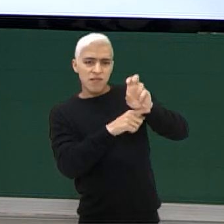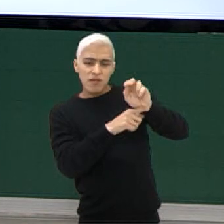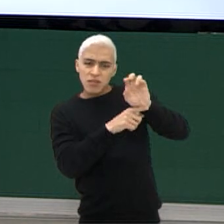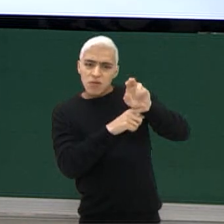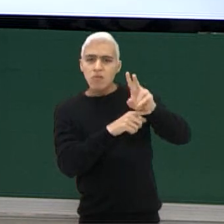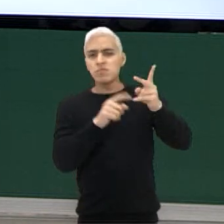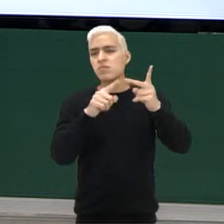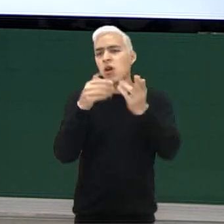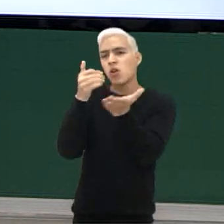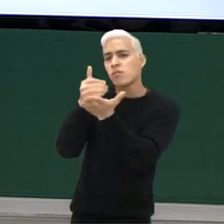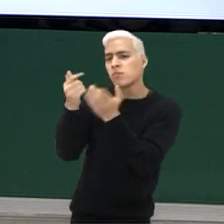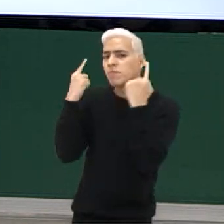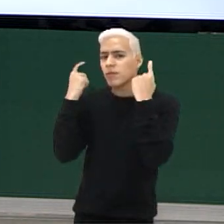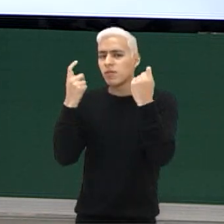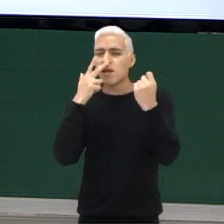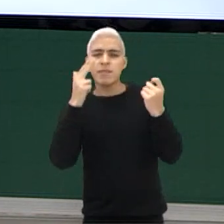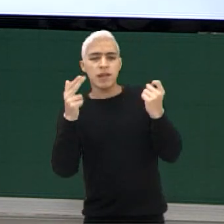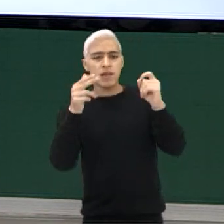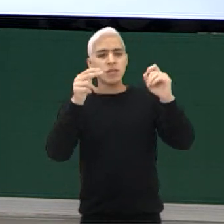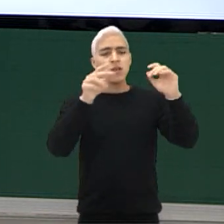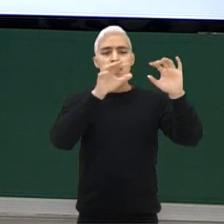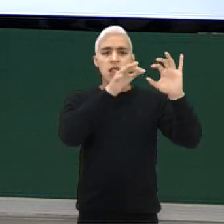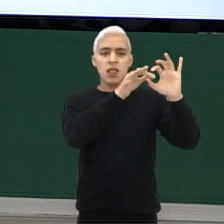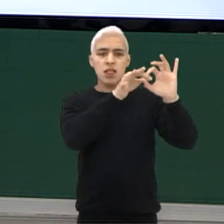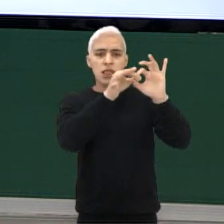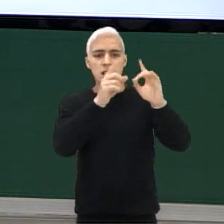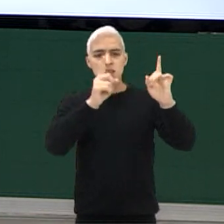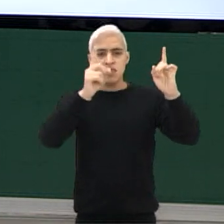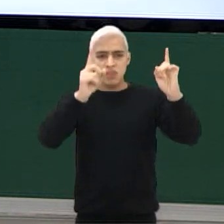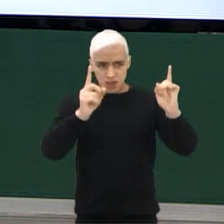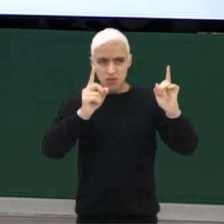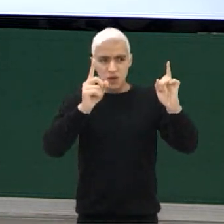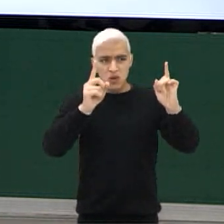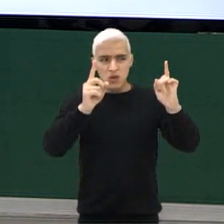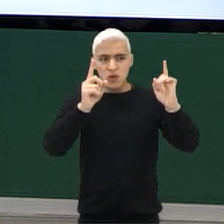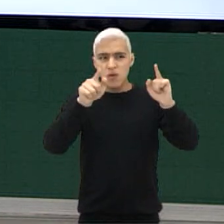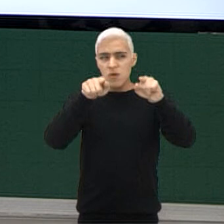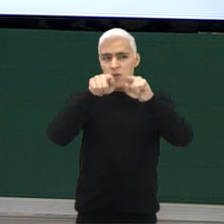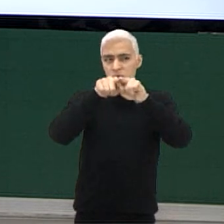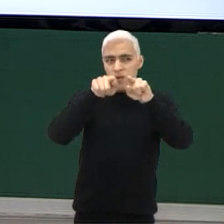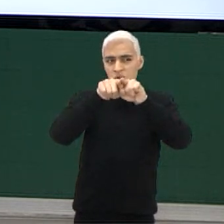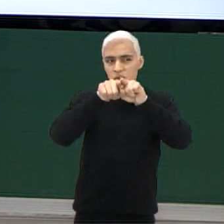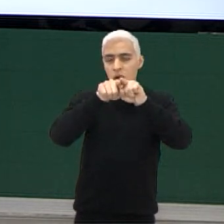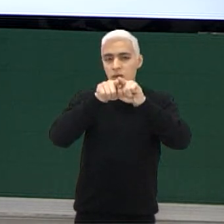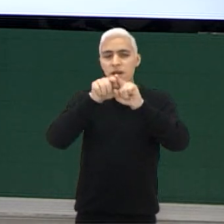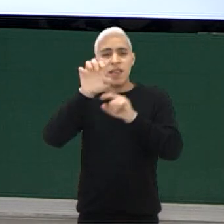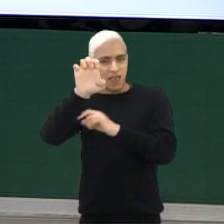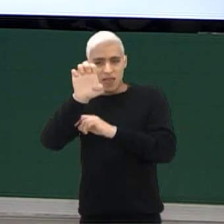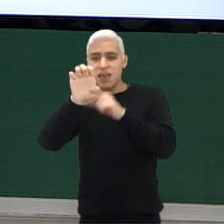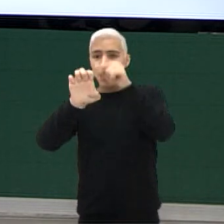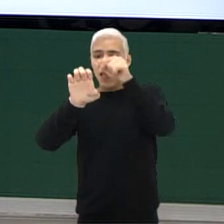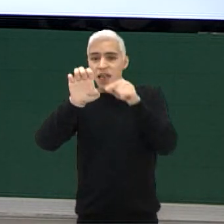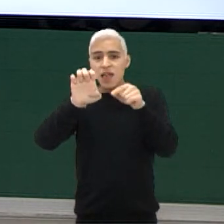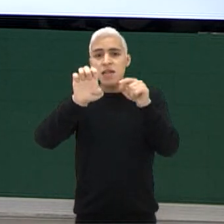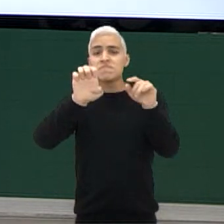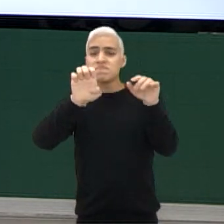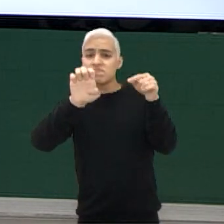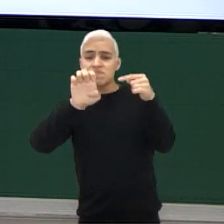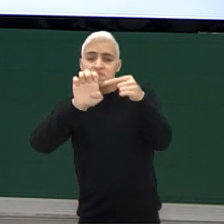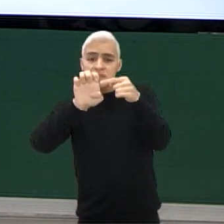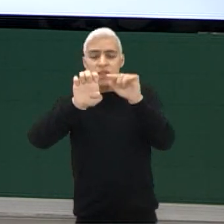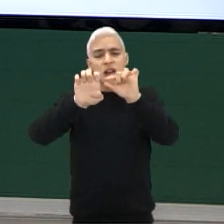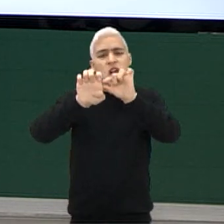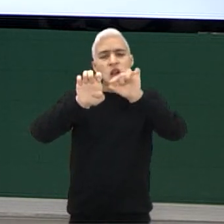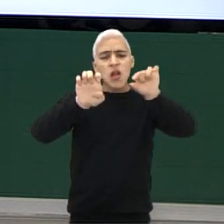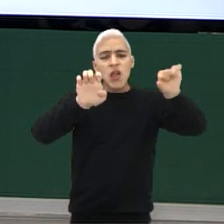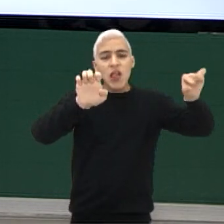Começou o barulho. Eu tenho este E aqui fazendo a ligação dessas duas orações e ele está fazendo